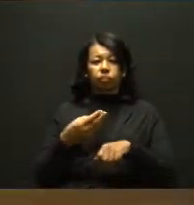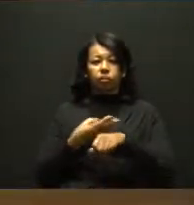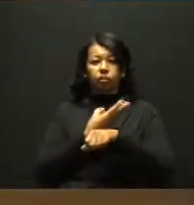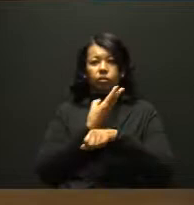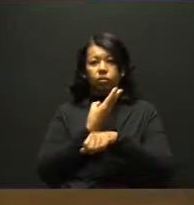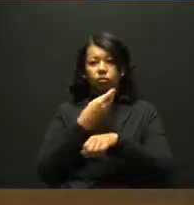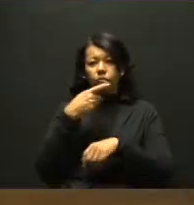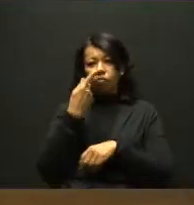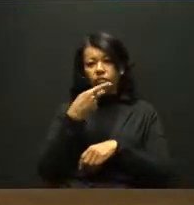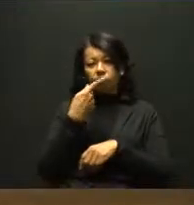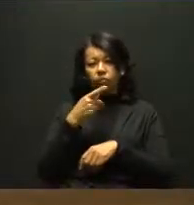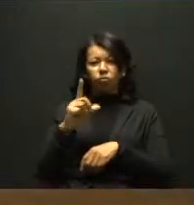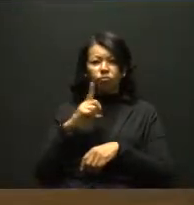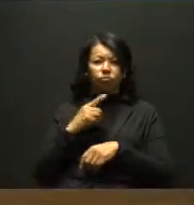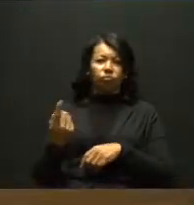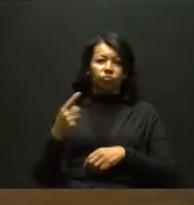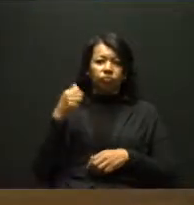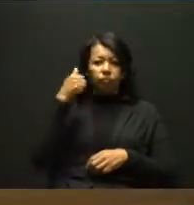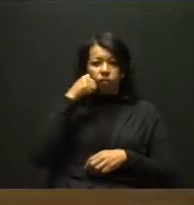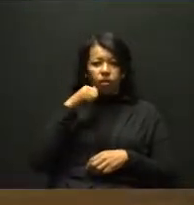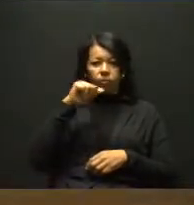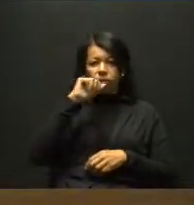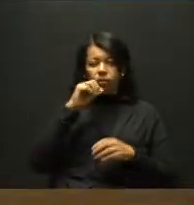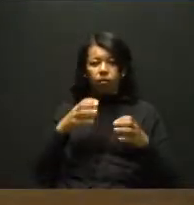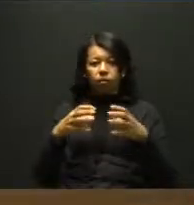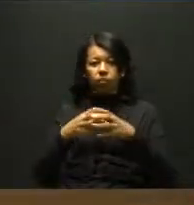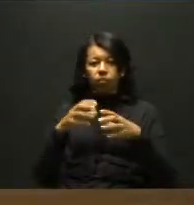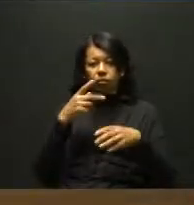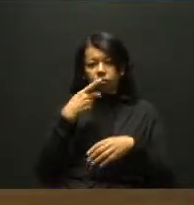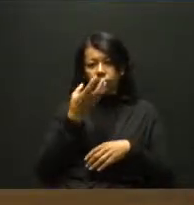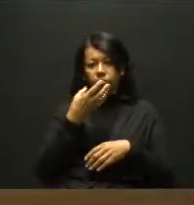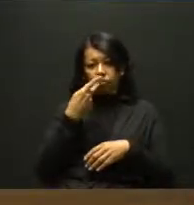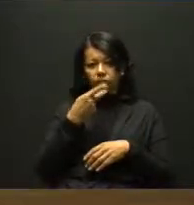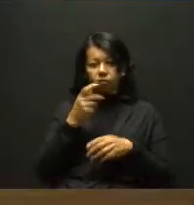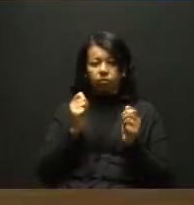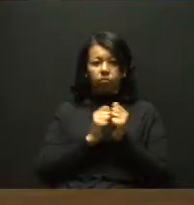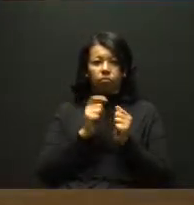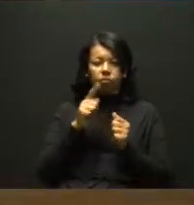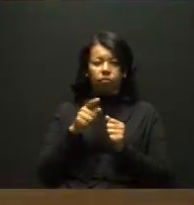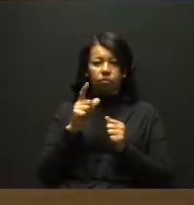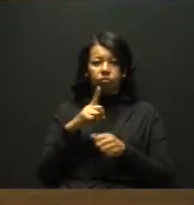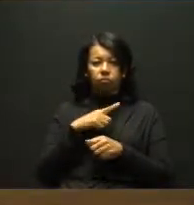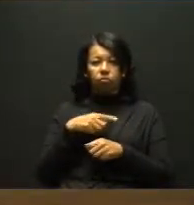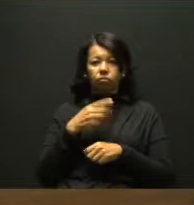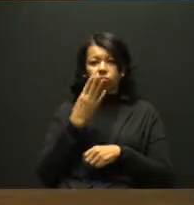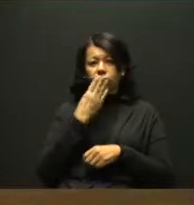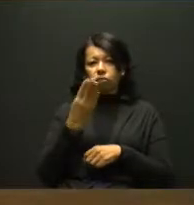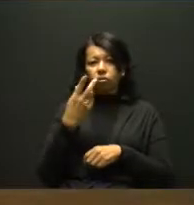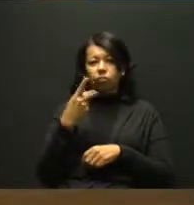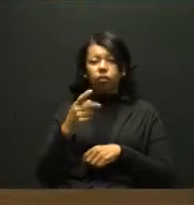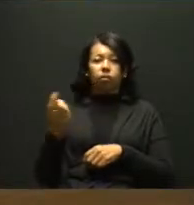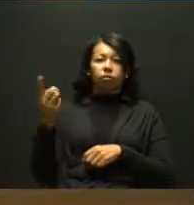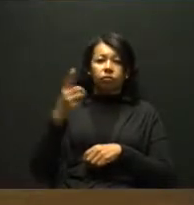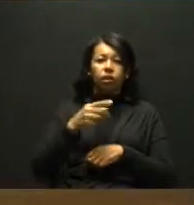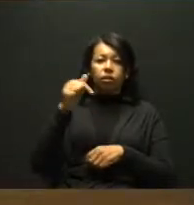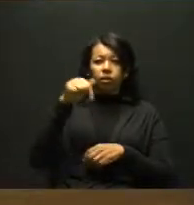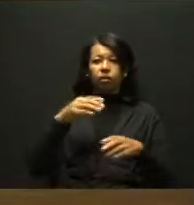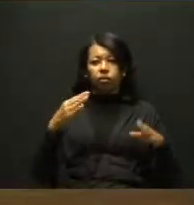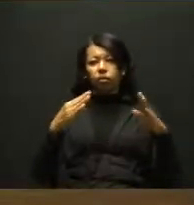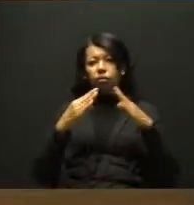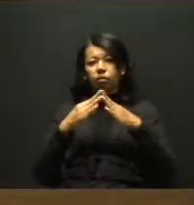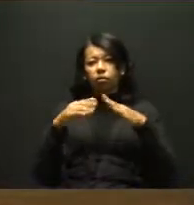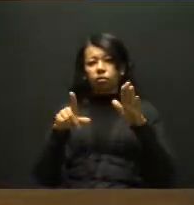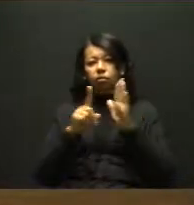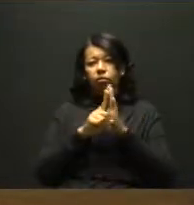tinha algumas mães aqui eram da comissão queria falar com ele eu tinha feito um pedido para que ele viesse até aqui a câmera